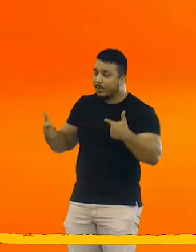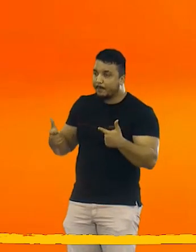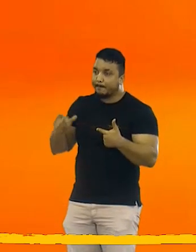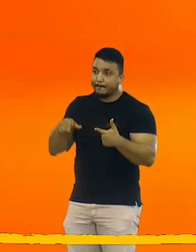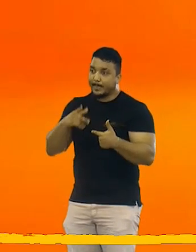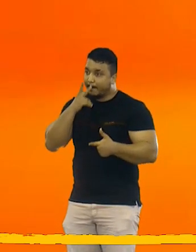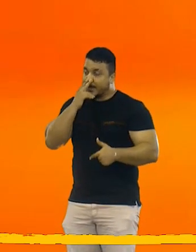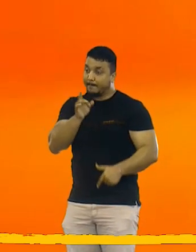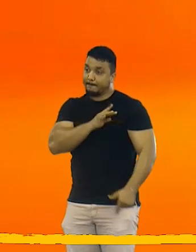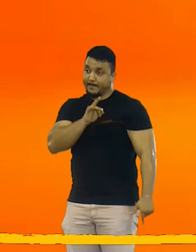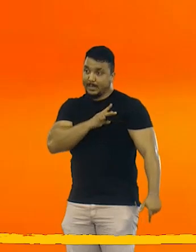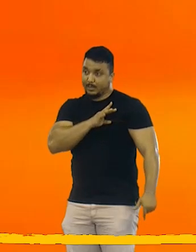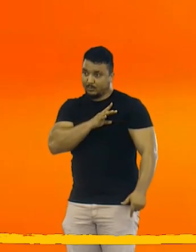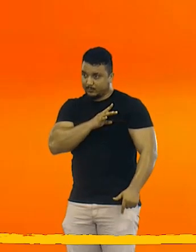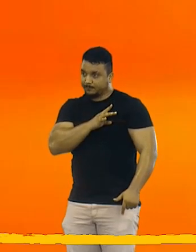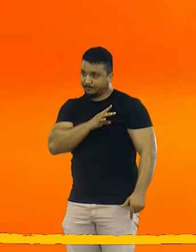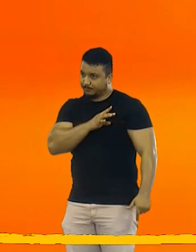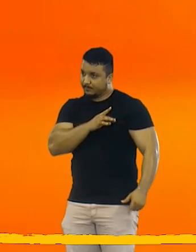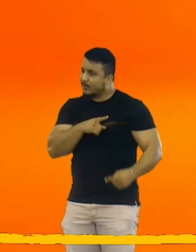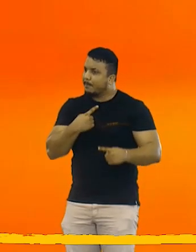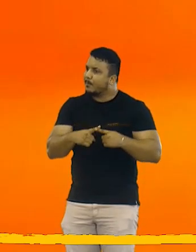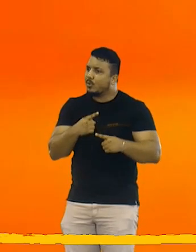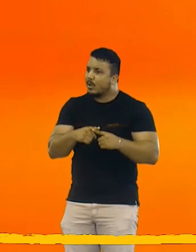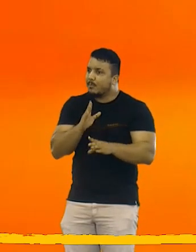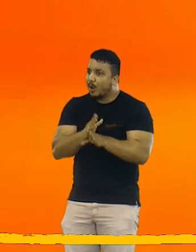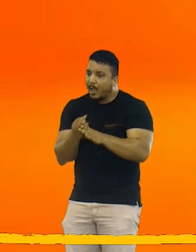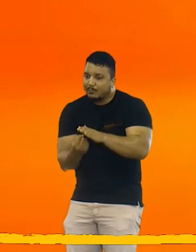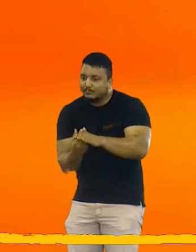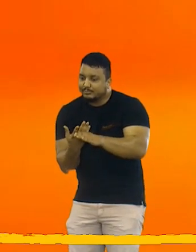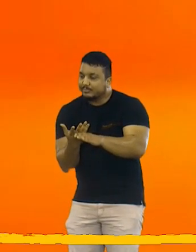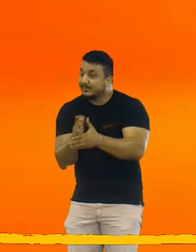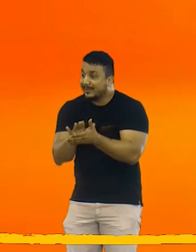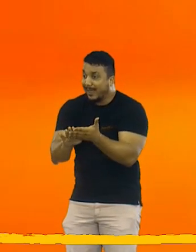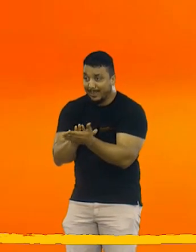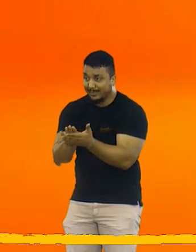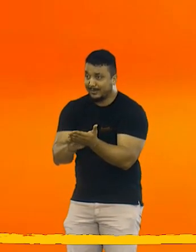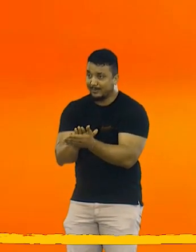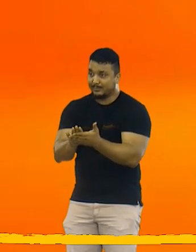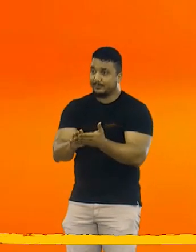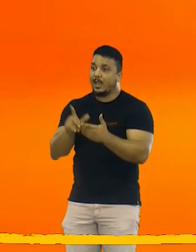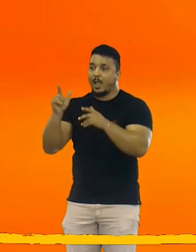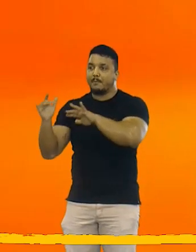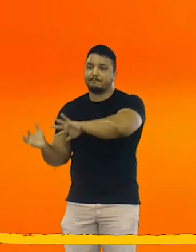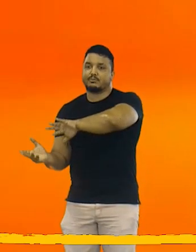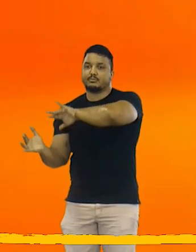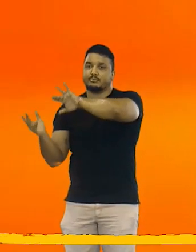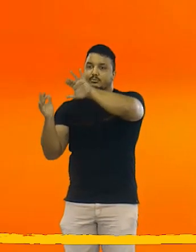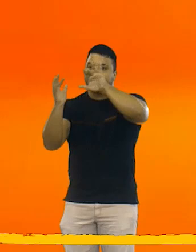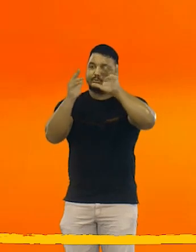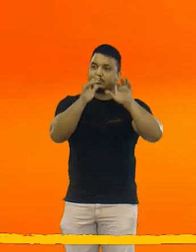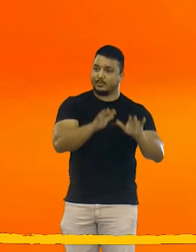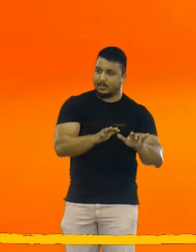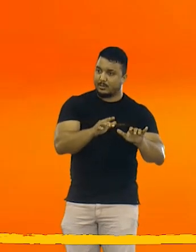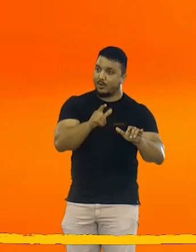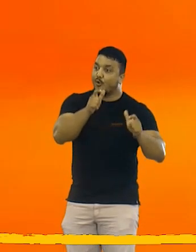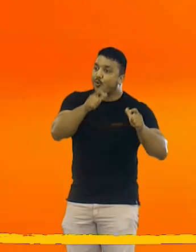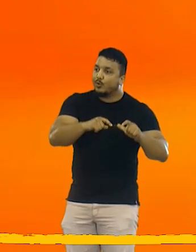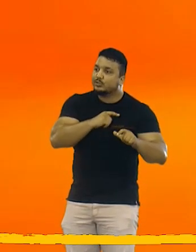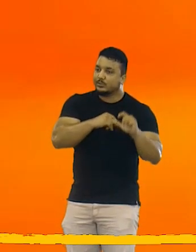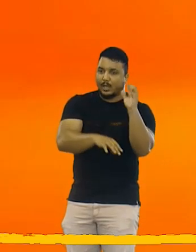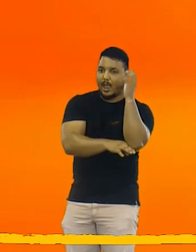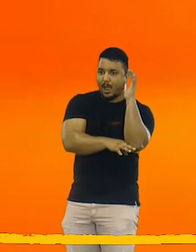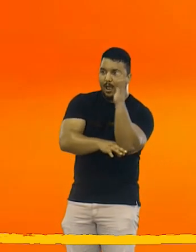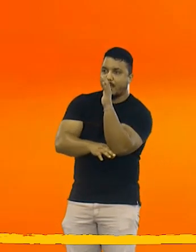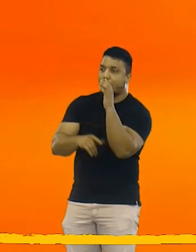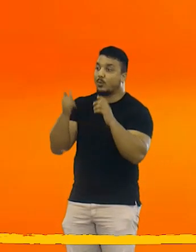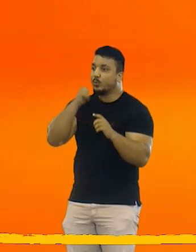chuvas. Quando isso não acontece, muitas vezes o que faz o nosso sertanejo? Ele migra para a zona da mata, historicamente,